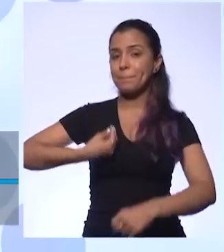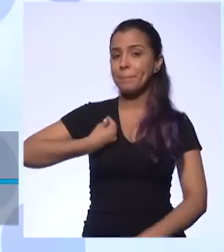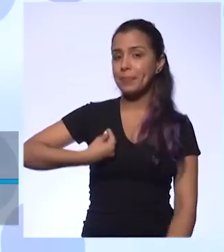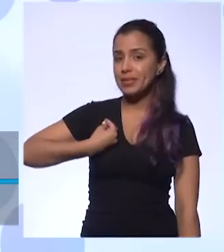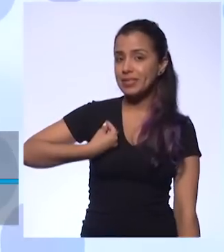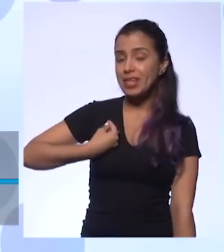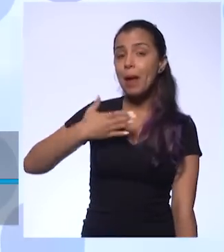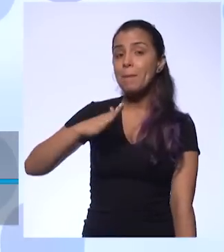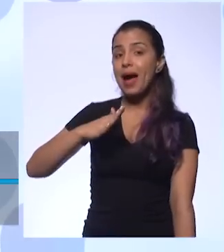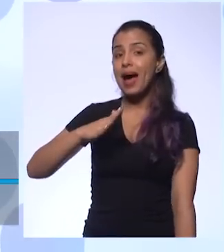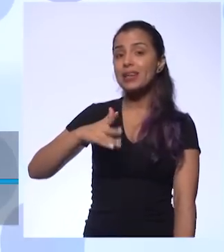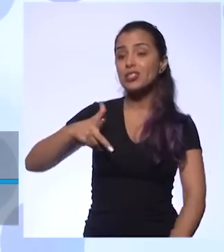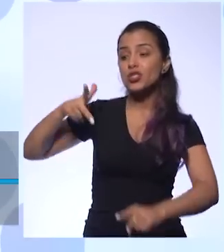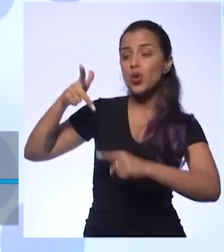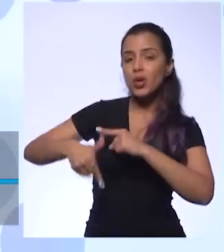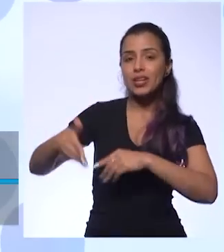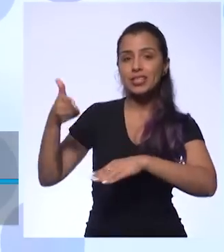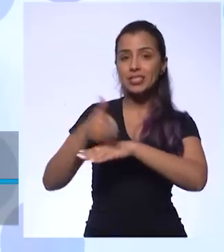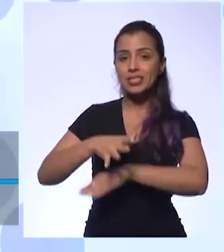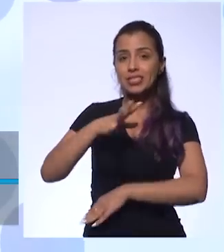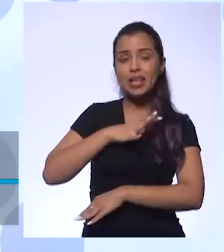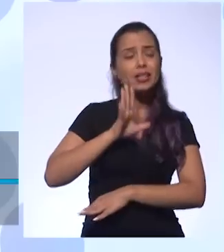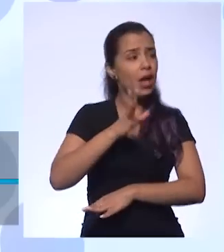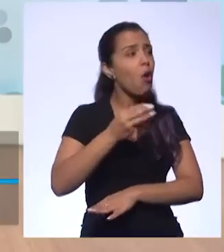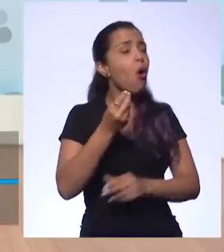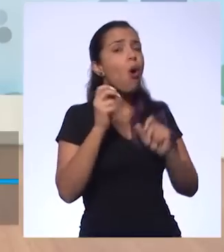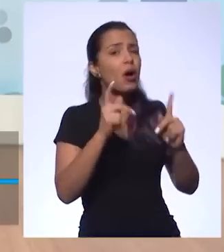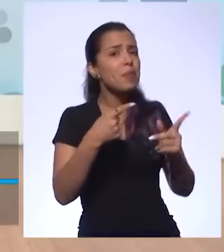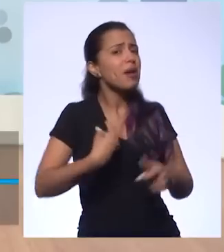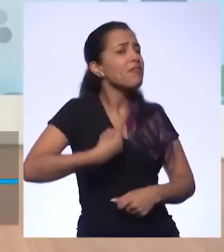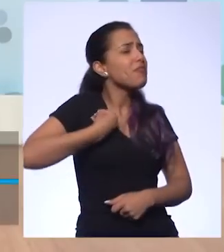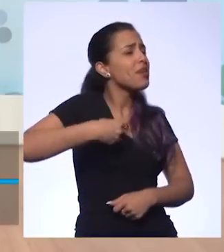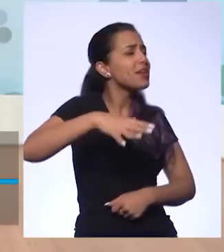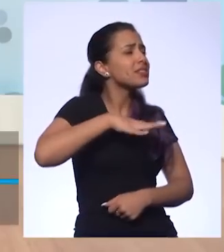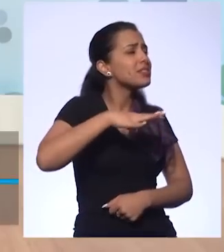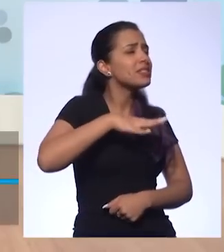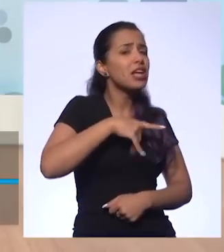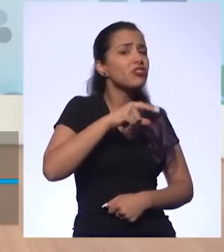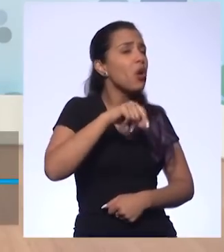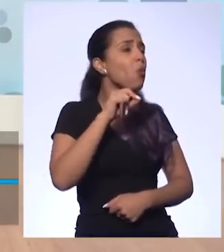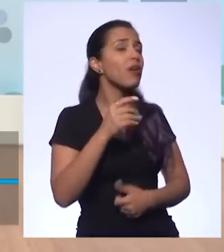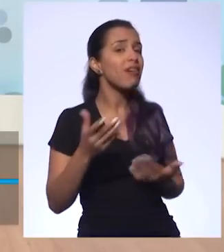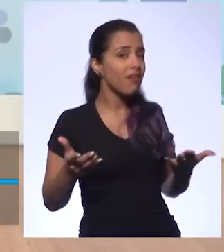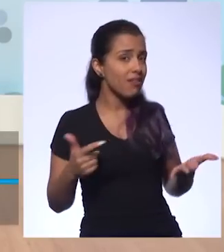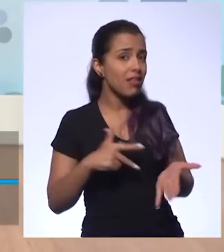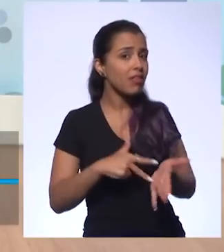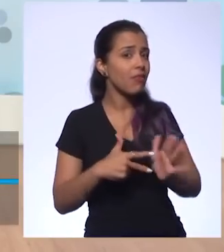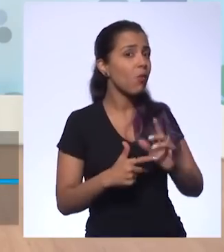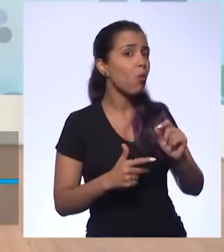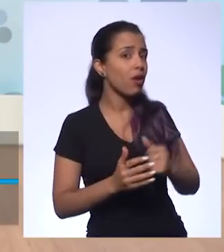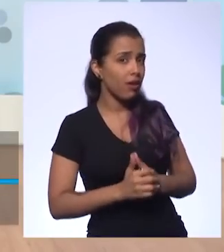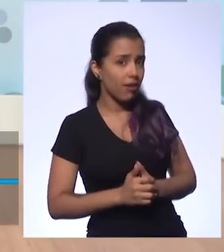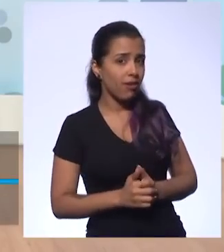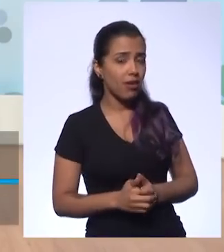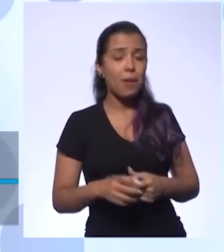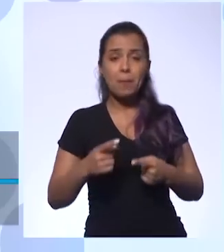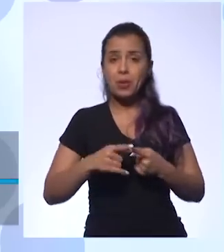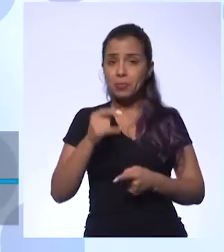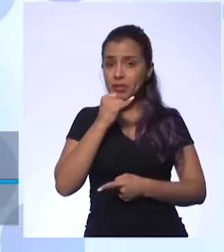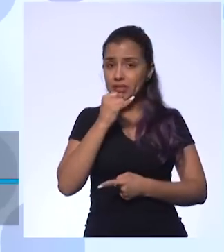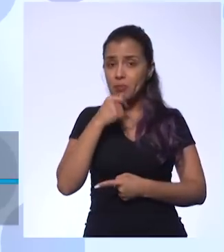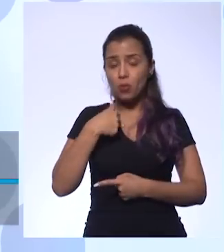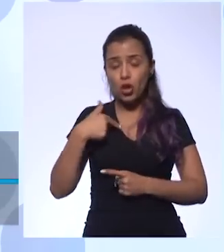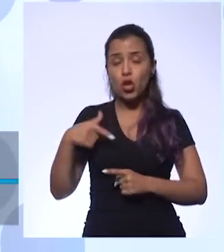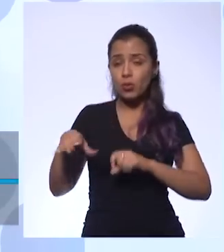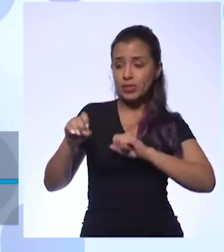viver na cidade? É aquela É discussão que a gente estava fazendo, é amores. isso, Porque, gente. cara, você tem vários aparelhos públicos. Eu dou aula para uma molecada que